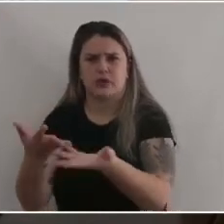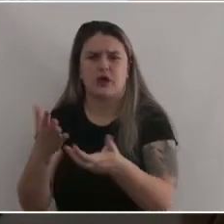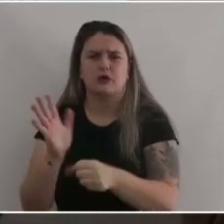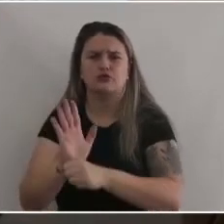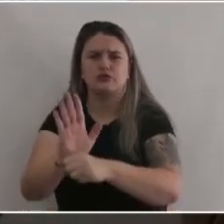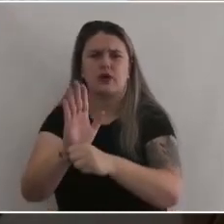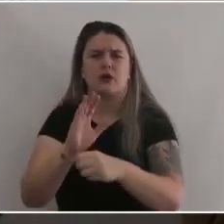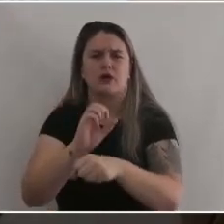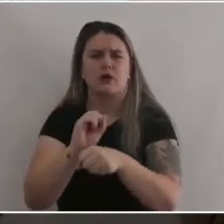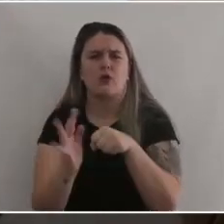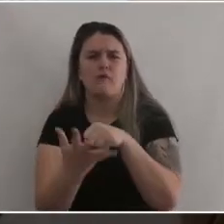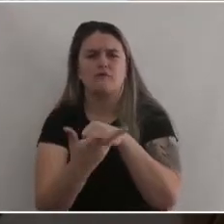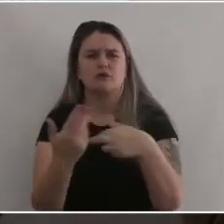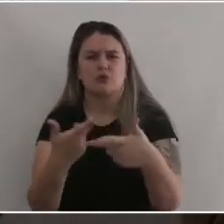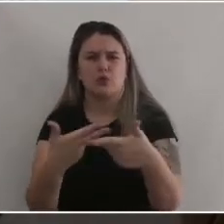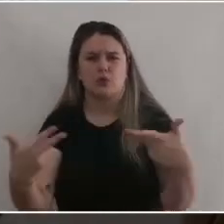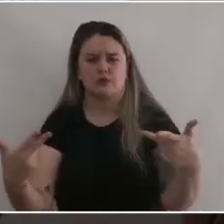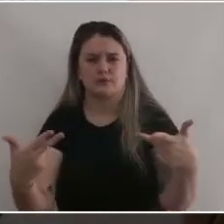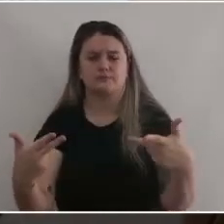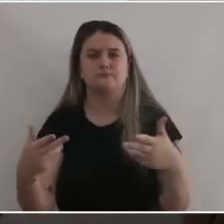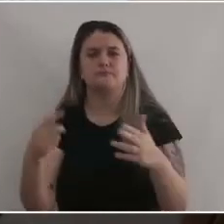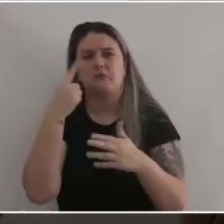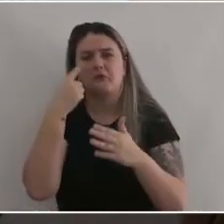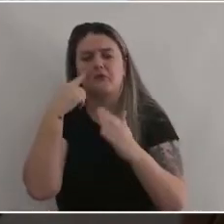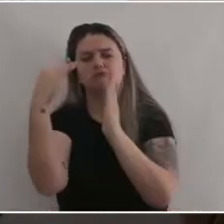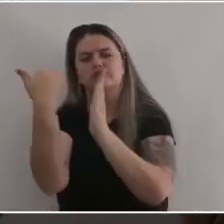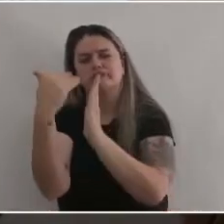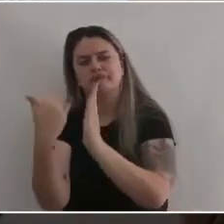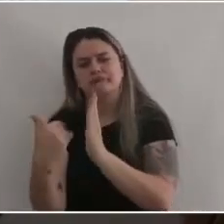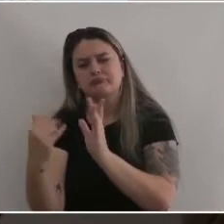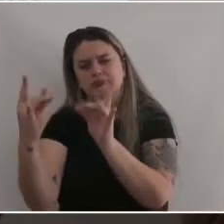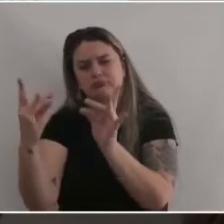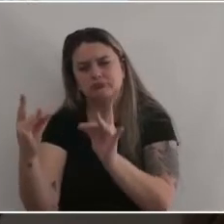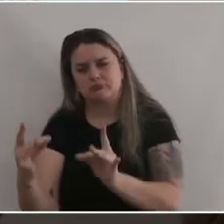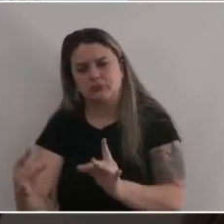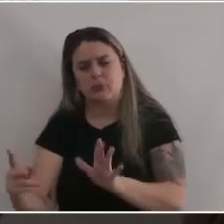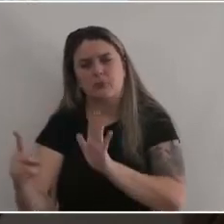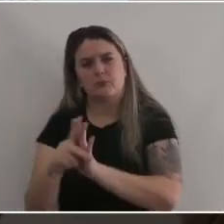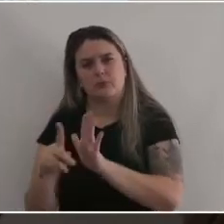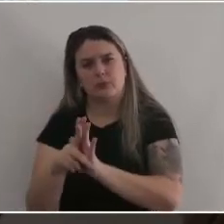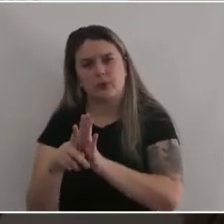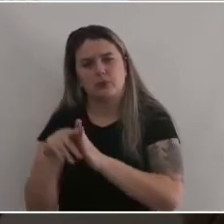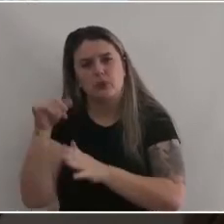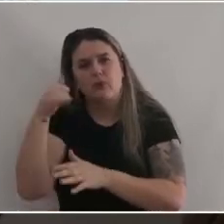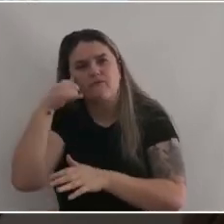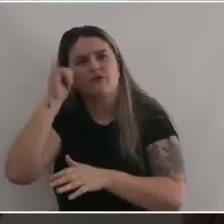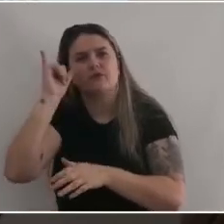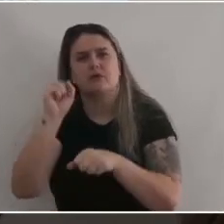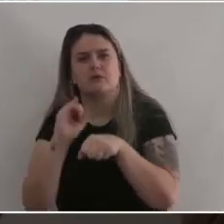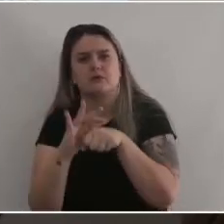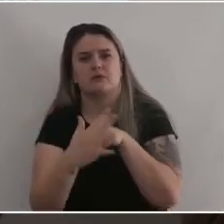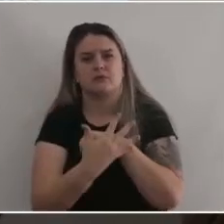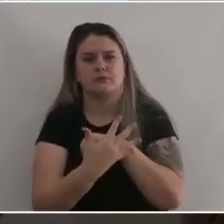e logo abaixo, algumas receitas diretamente exclusivas para o combate ao Covid.